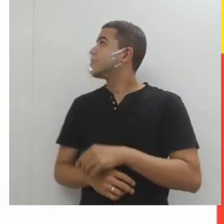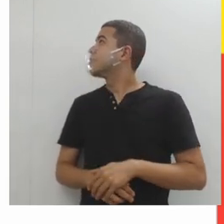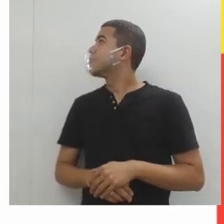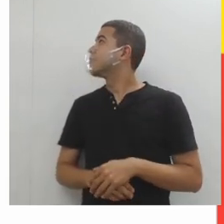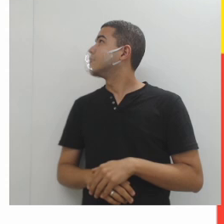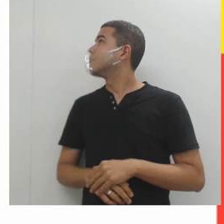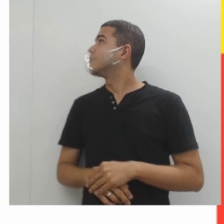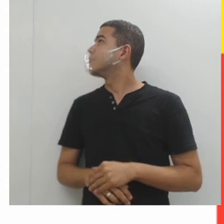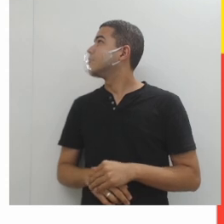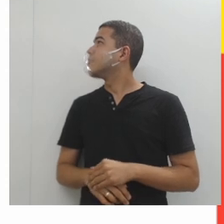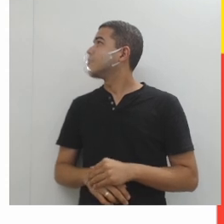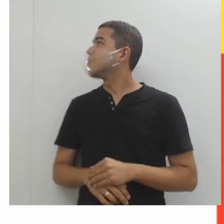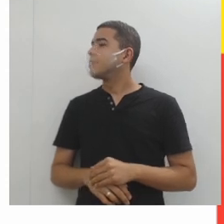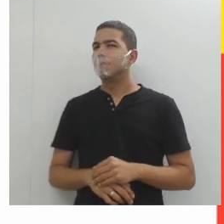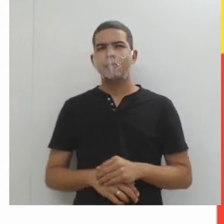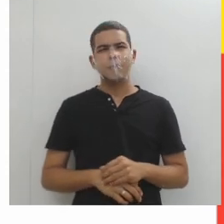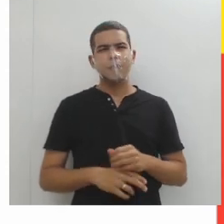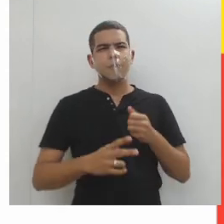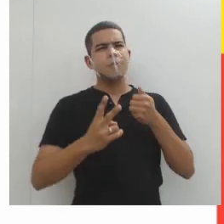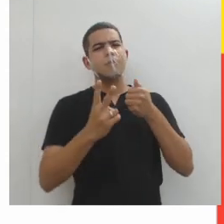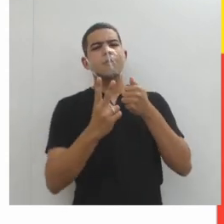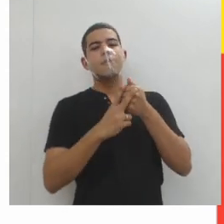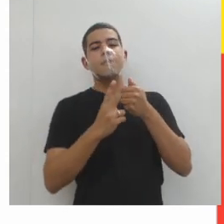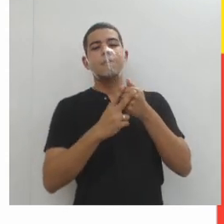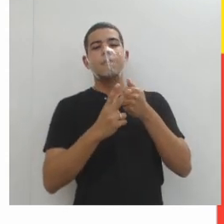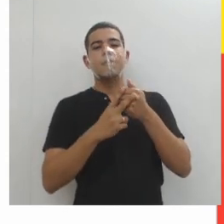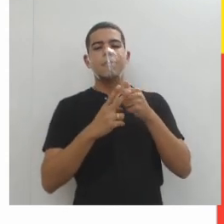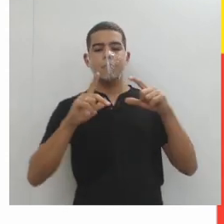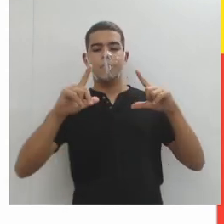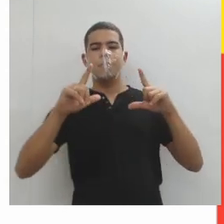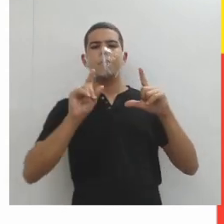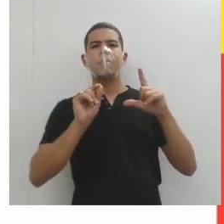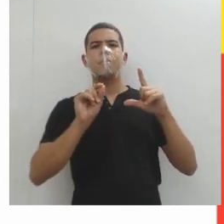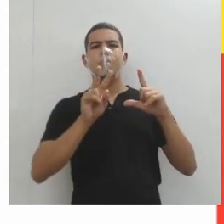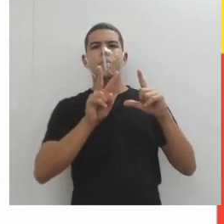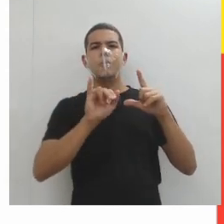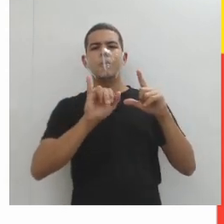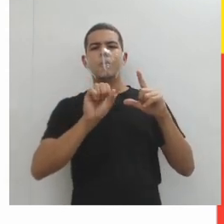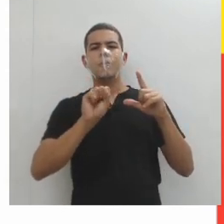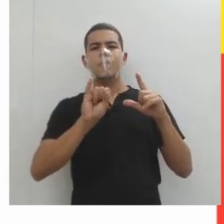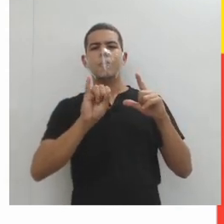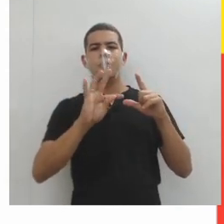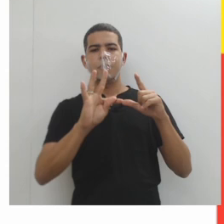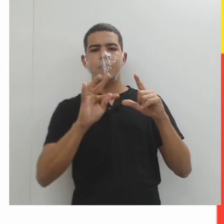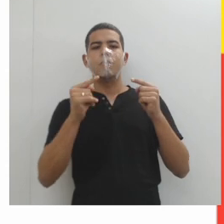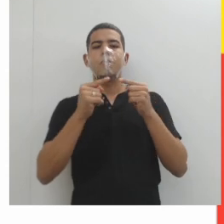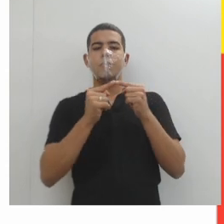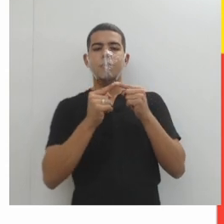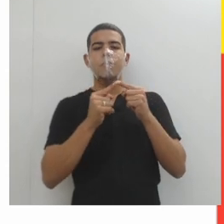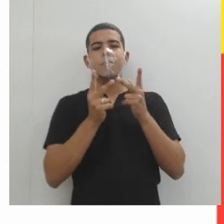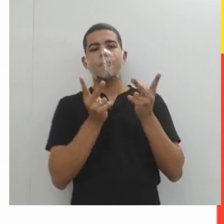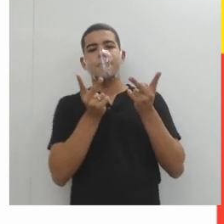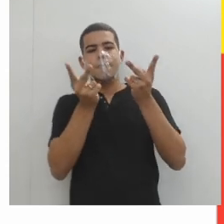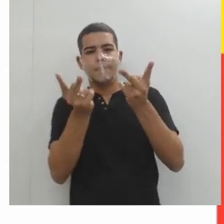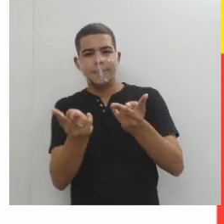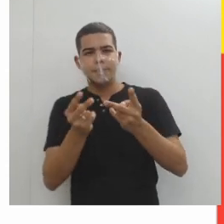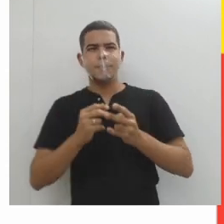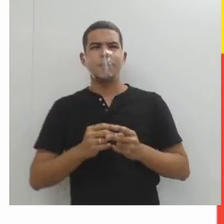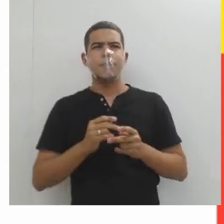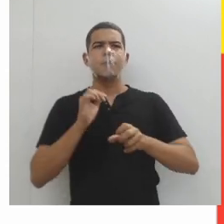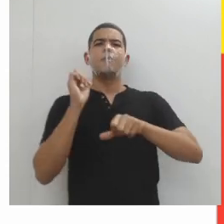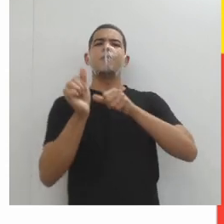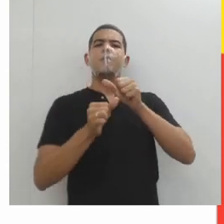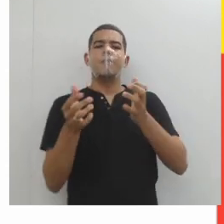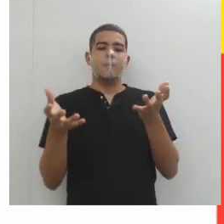me recently. O verbo que está entre parênteses é o verbo visit, que significa visitar. Como é que eu transformaria esse verbo aí no